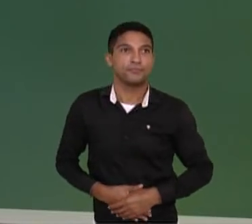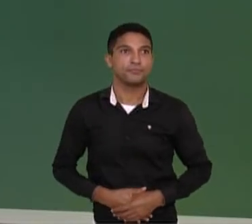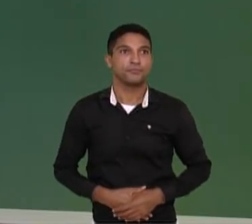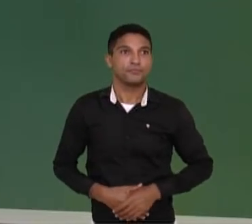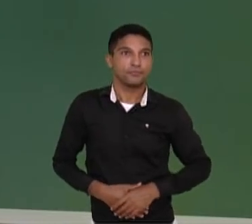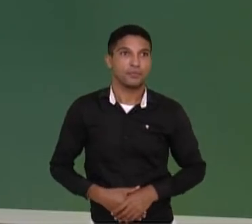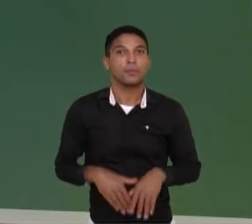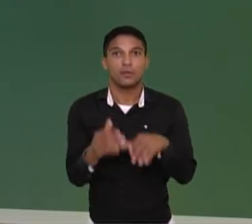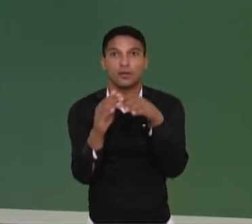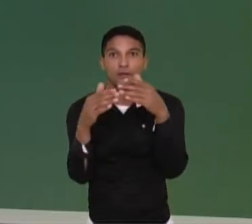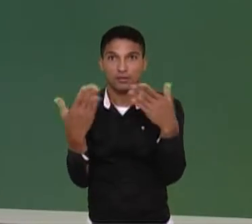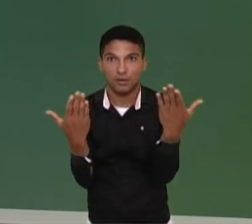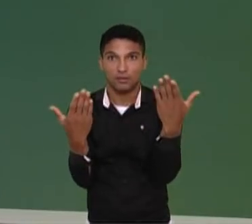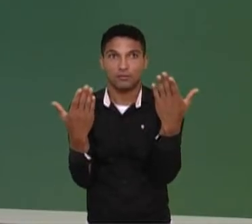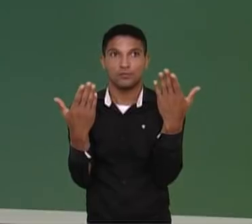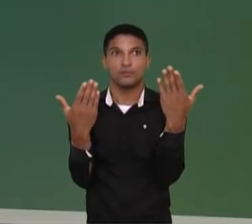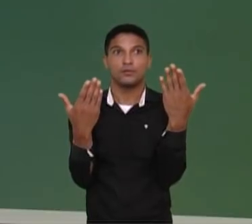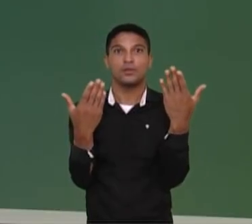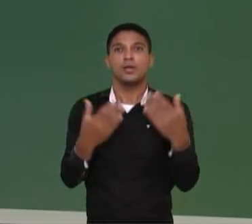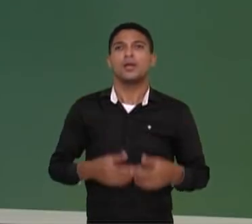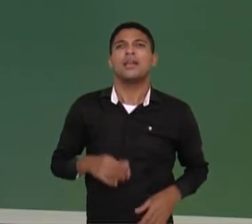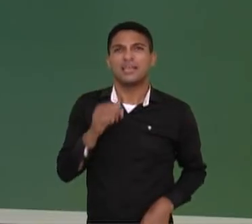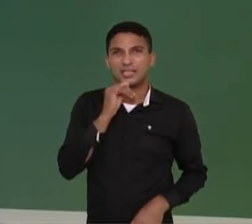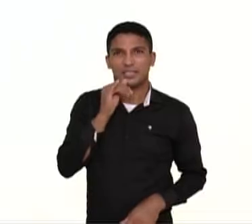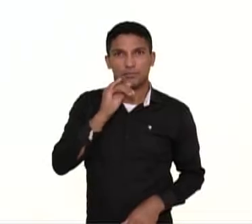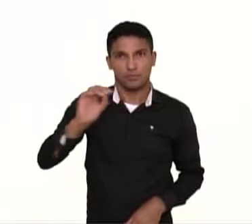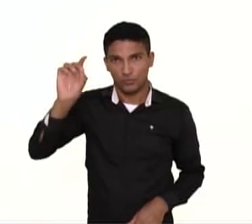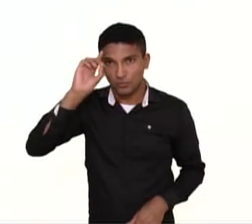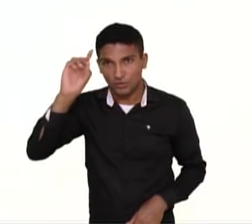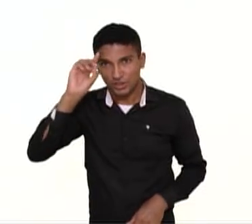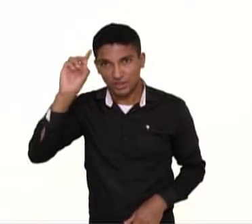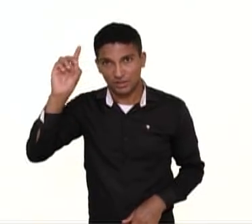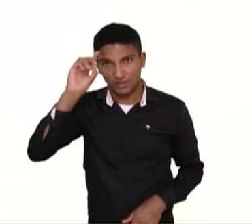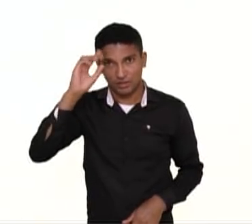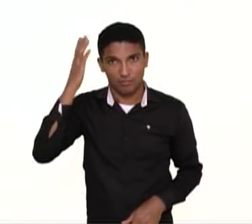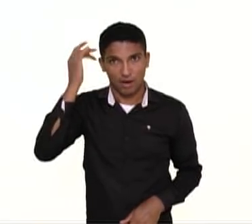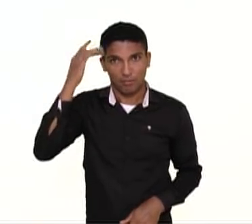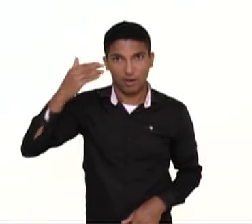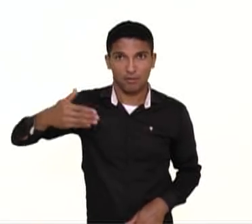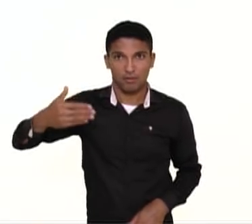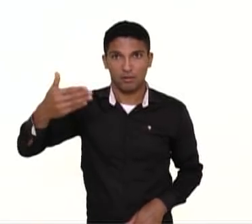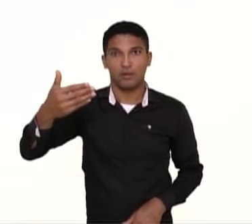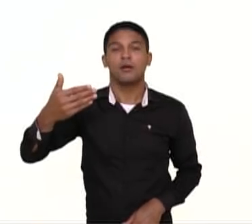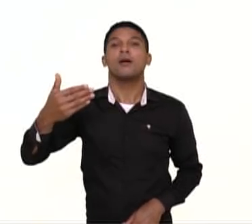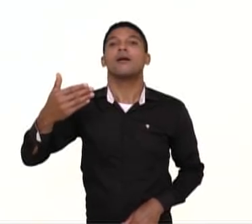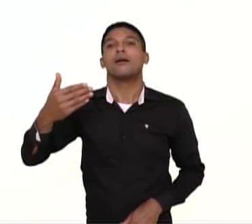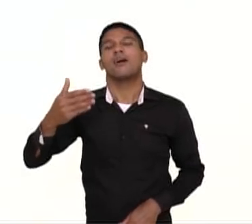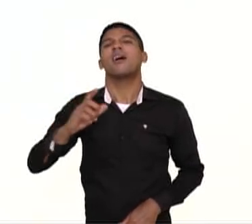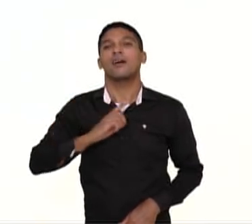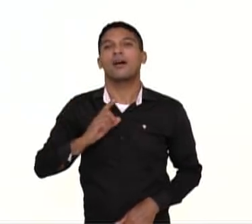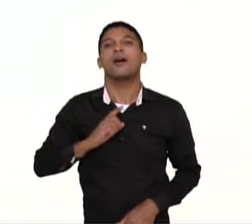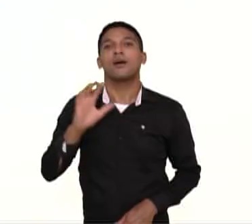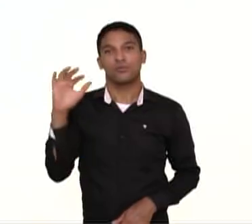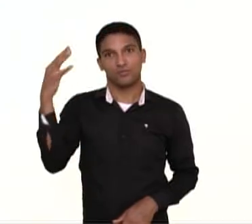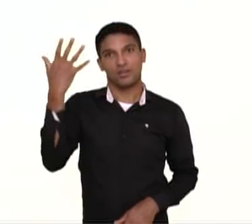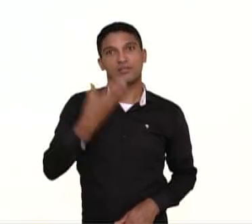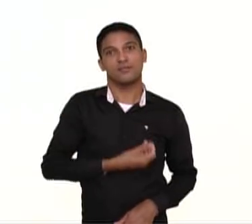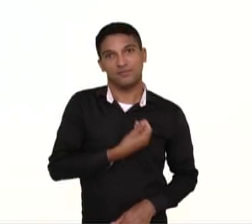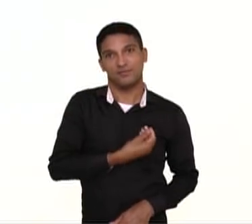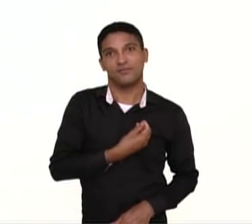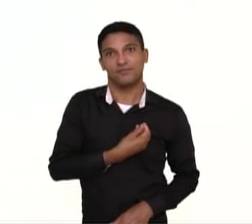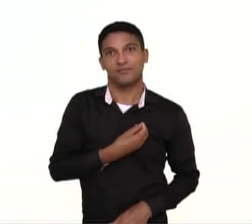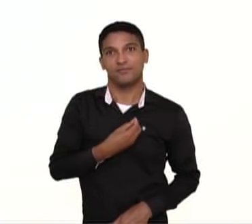Então, no dia a dia, há várias situações em que empregamos o conceito de razão. Isso aí acontece em